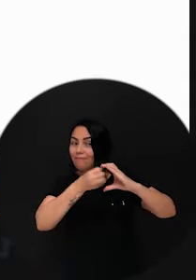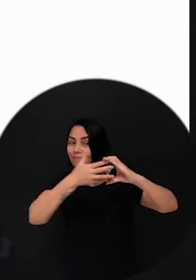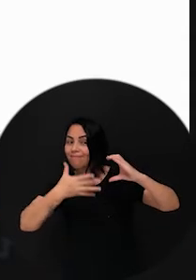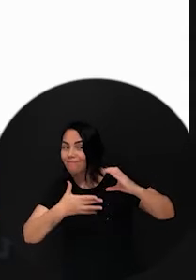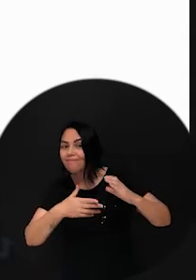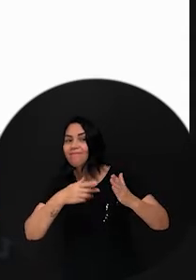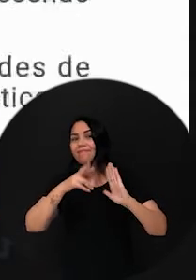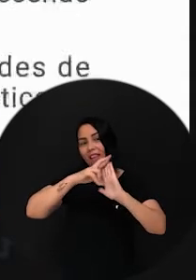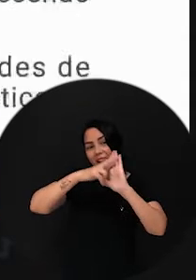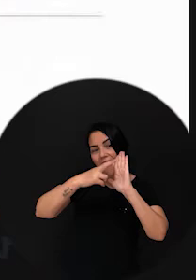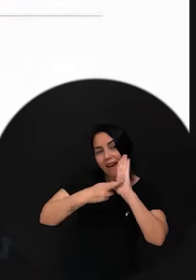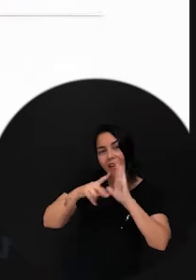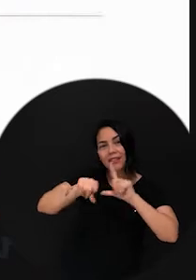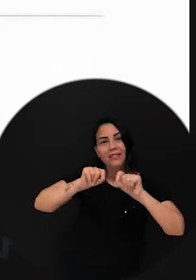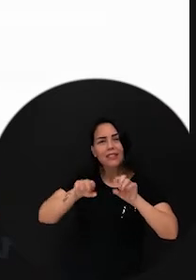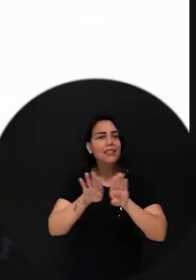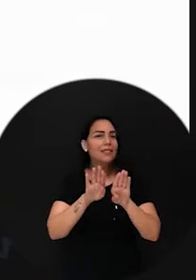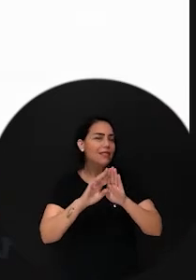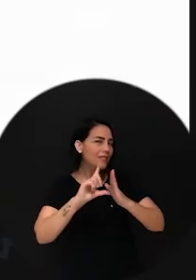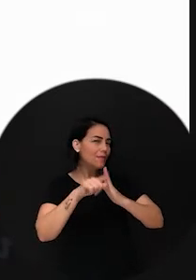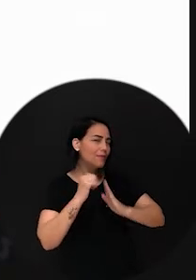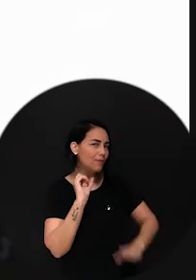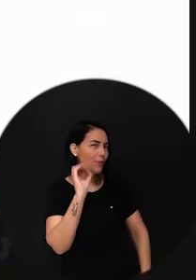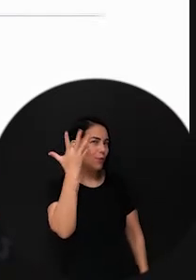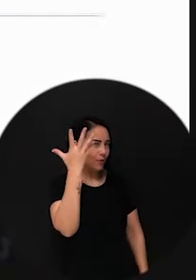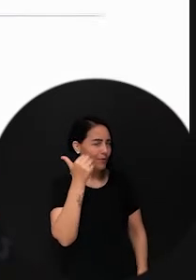com os professores.